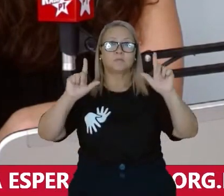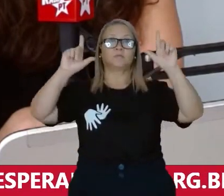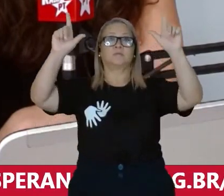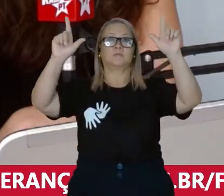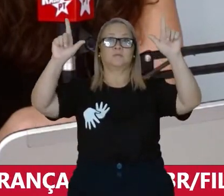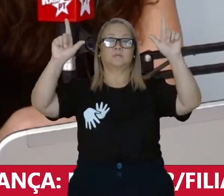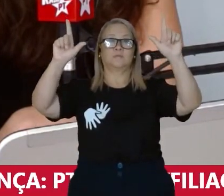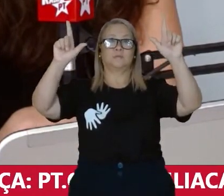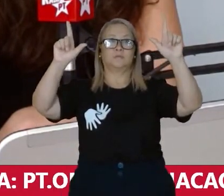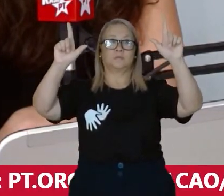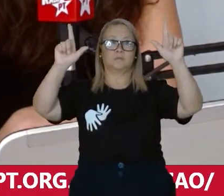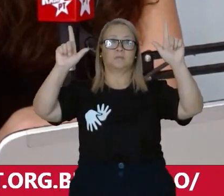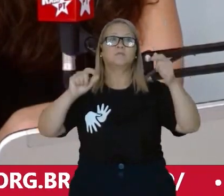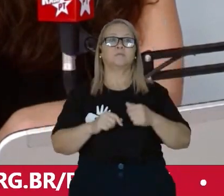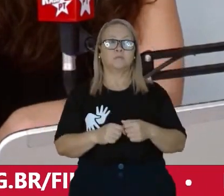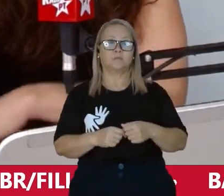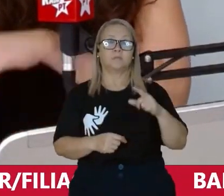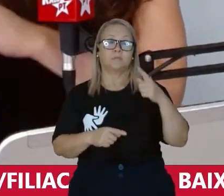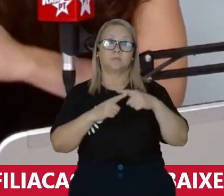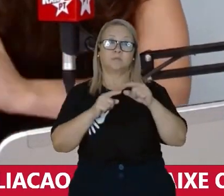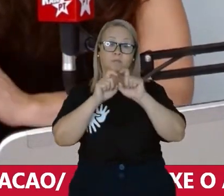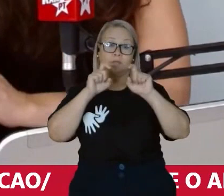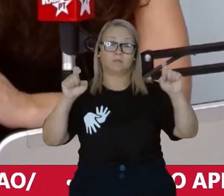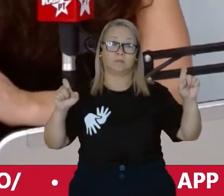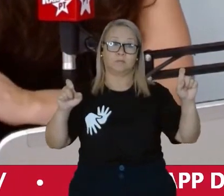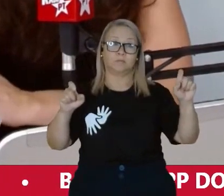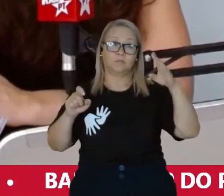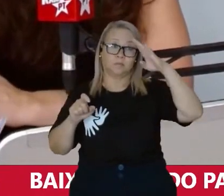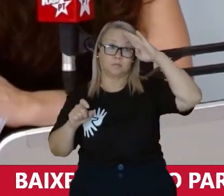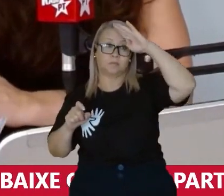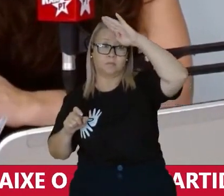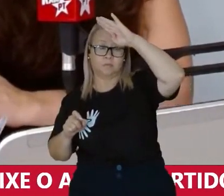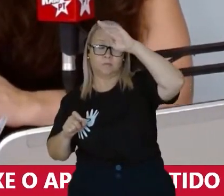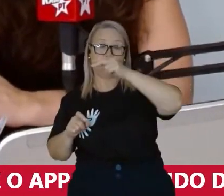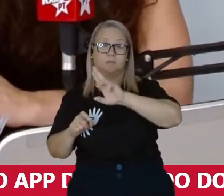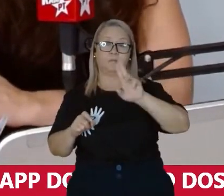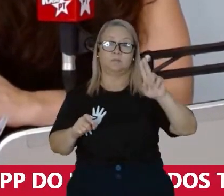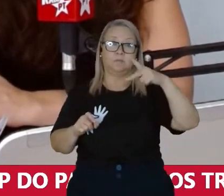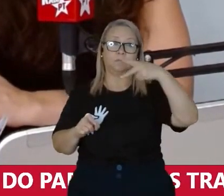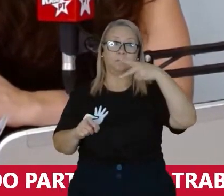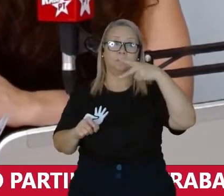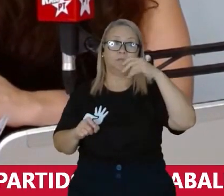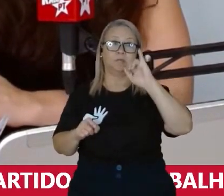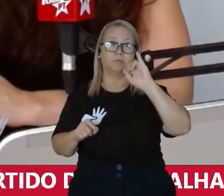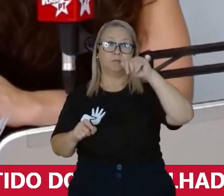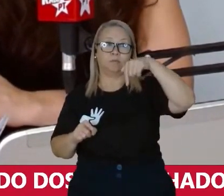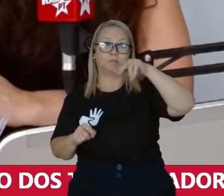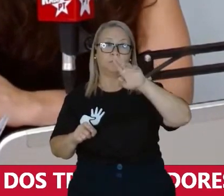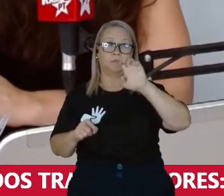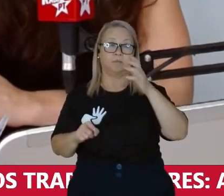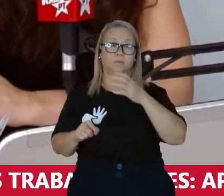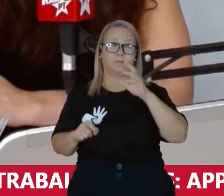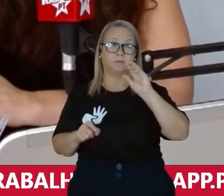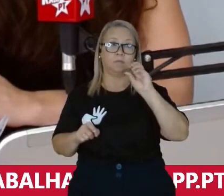presidente de piqui ruído. Só para citar um exemplo. Então, assim, a gente não vive em tempos normais e eu acredito que eu Não. faço um